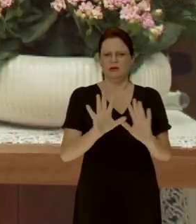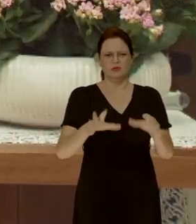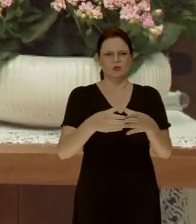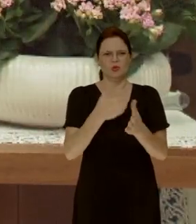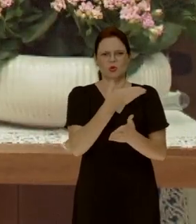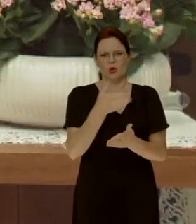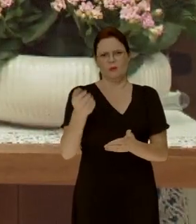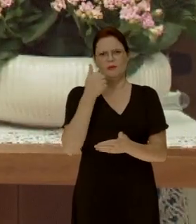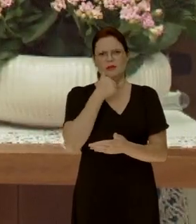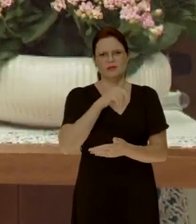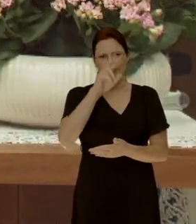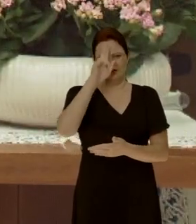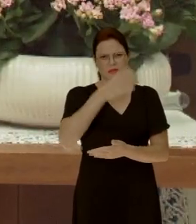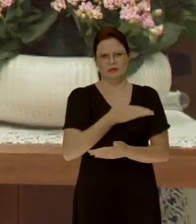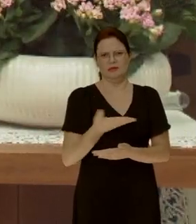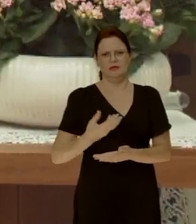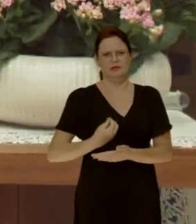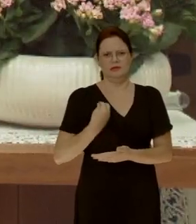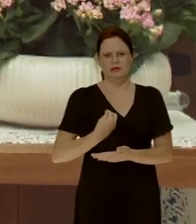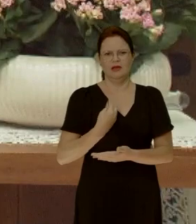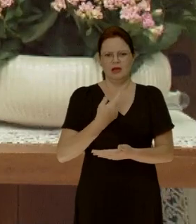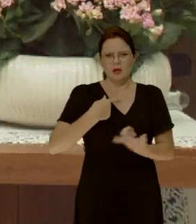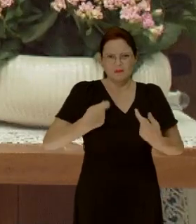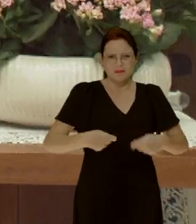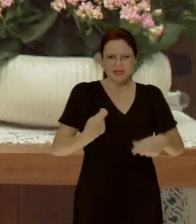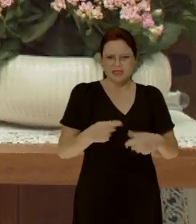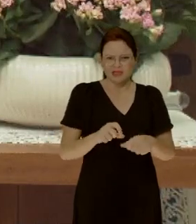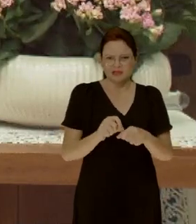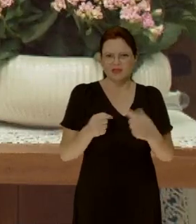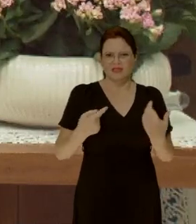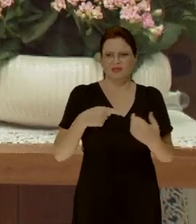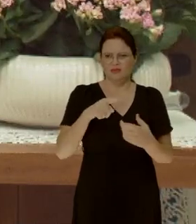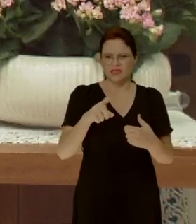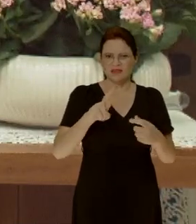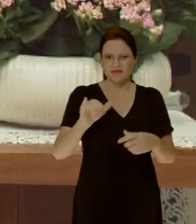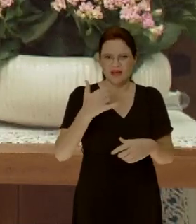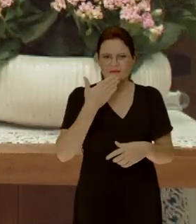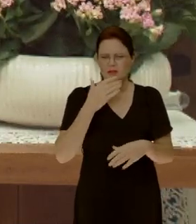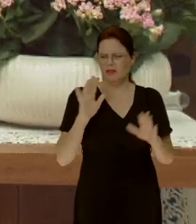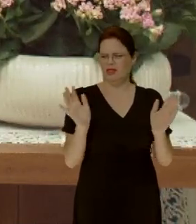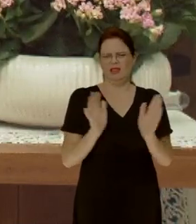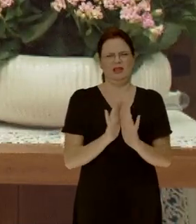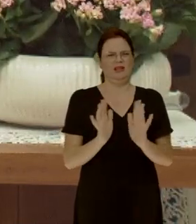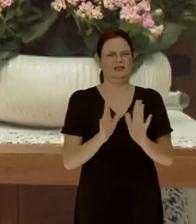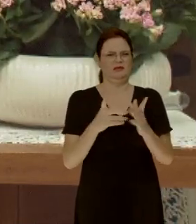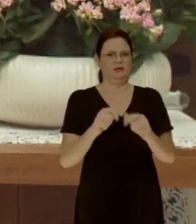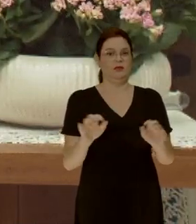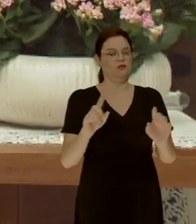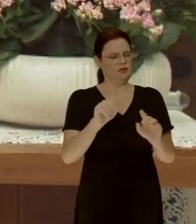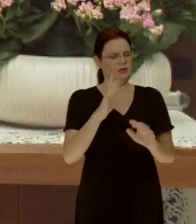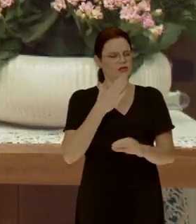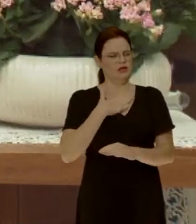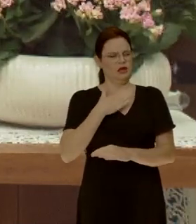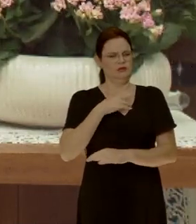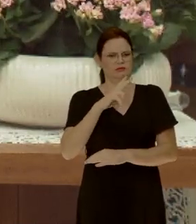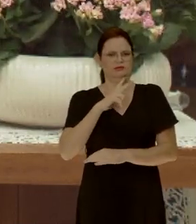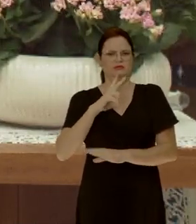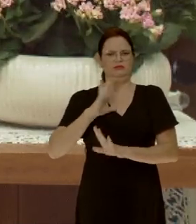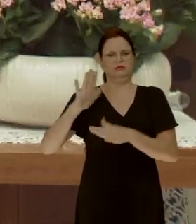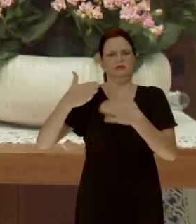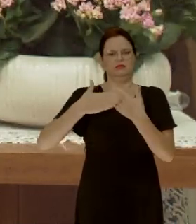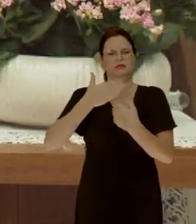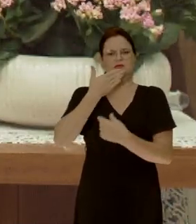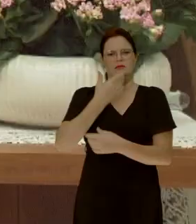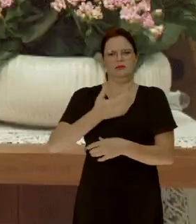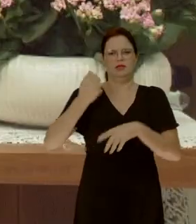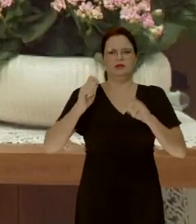como esse que está aqui, que apelo? Você vai melhorar? Você vai coisa? Nem isso. Alguma coisa tem que melhorar.